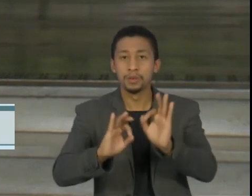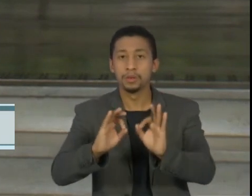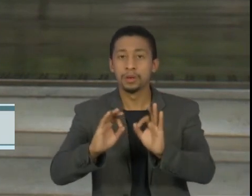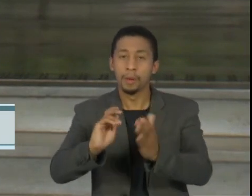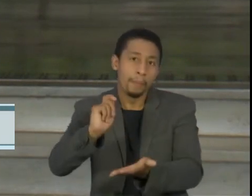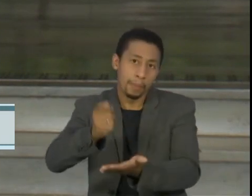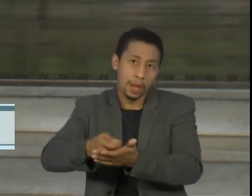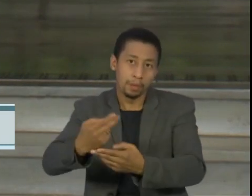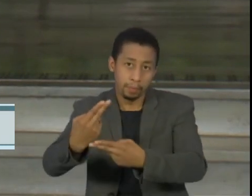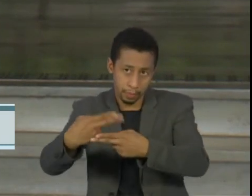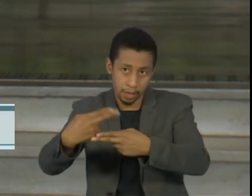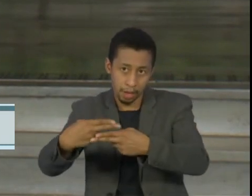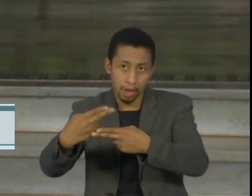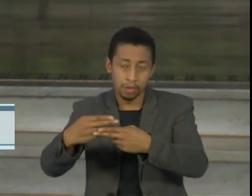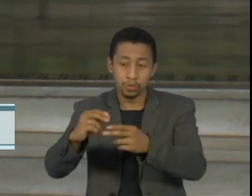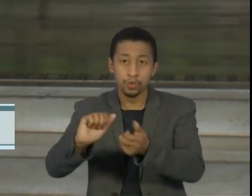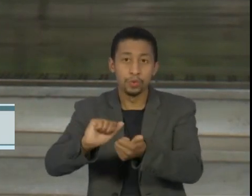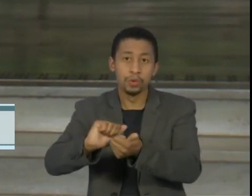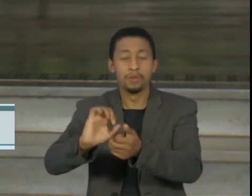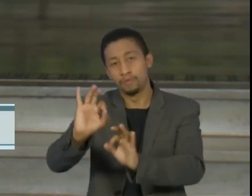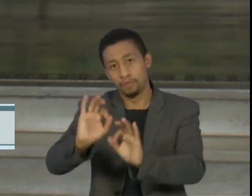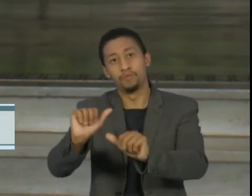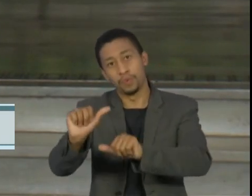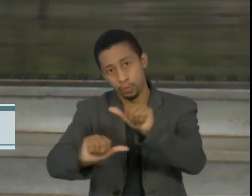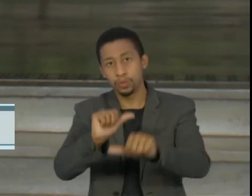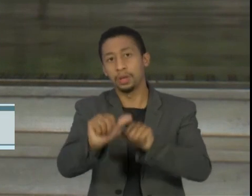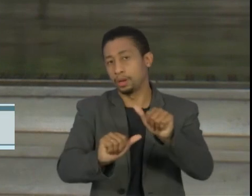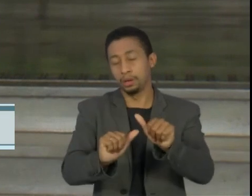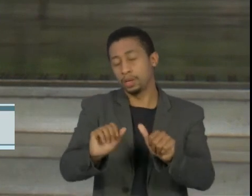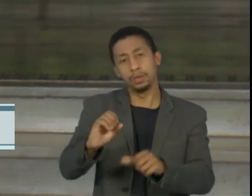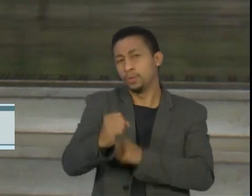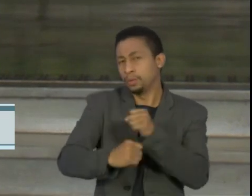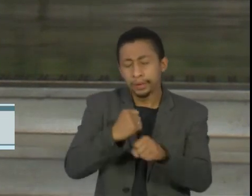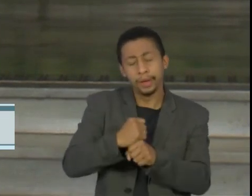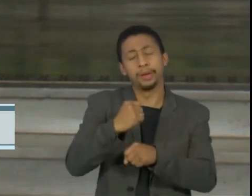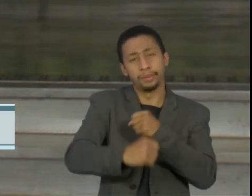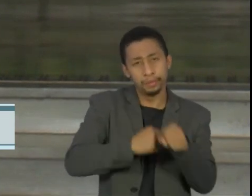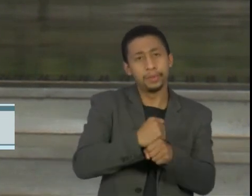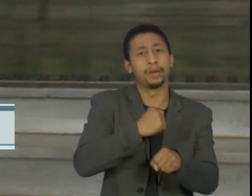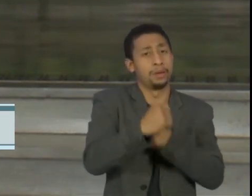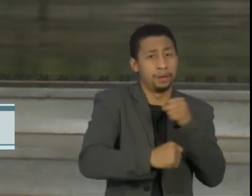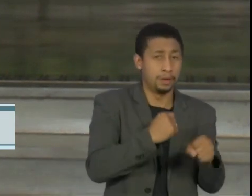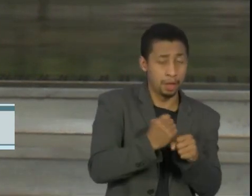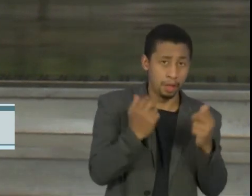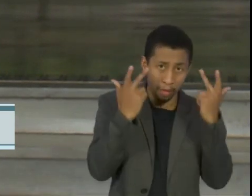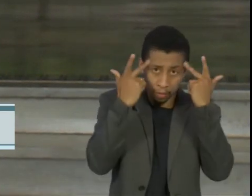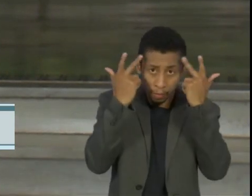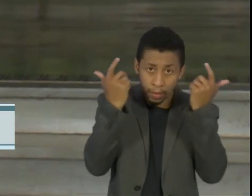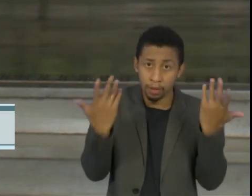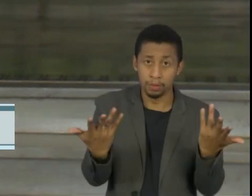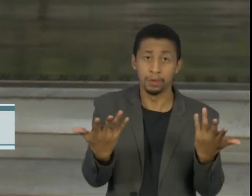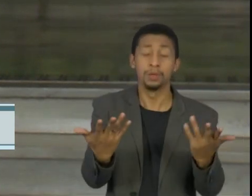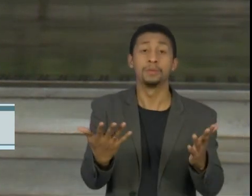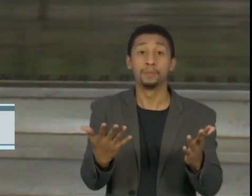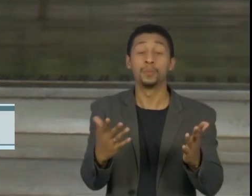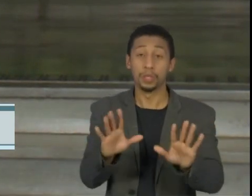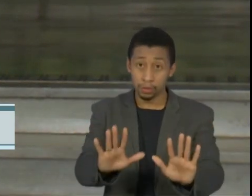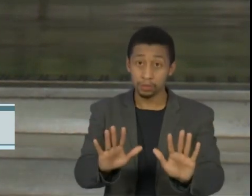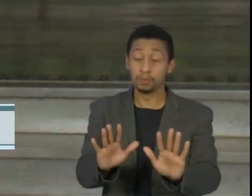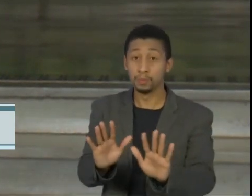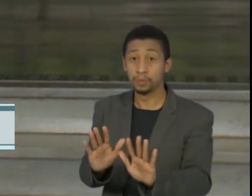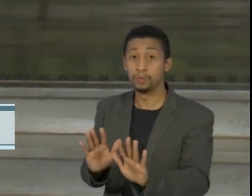o que é natural e o que ocorre todos os anos. Mas fruto de um entendimento também com as concessionárias, adiamos a